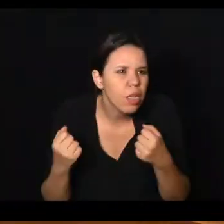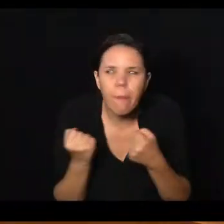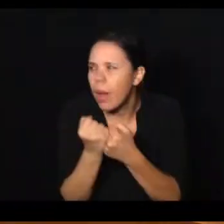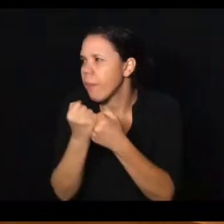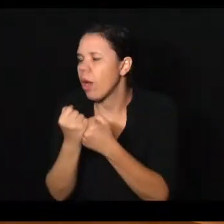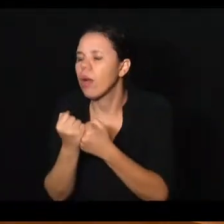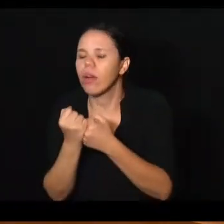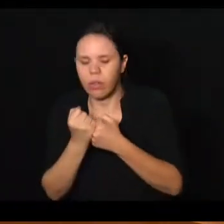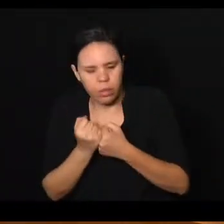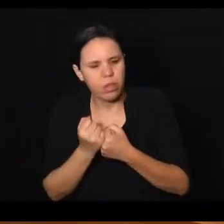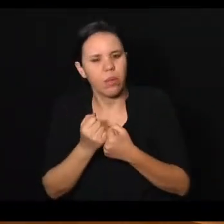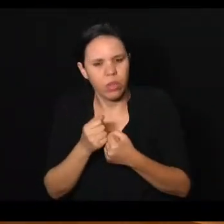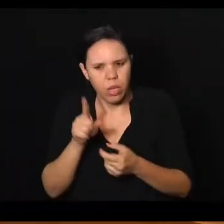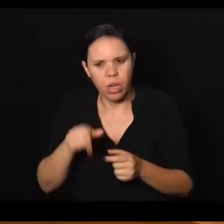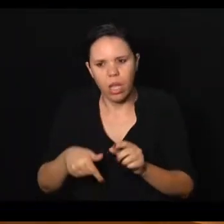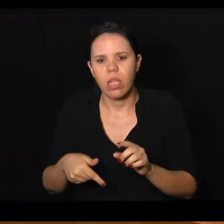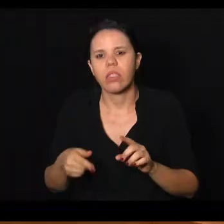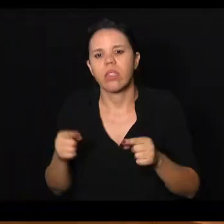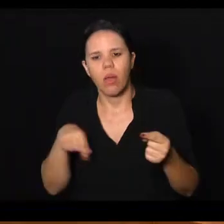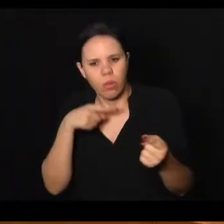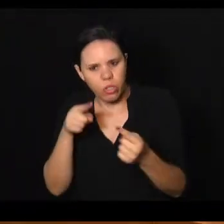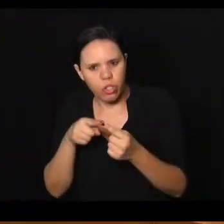nessa direção.